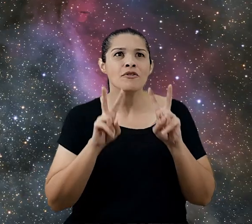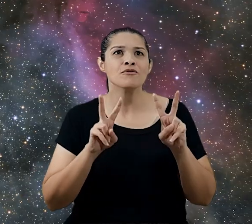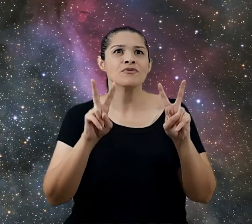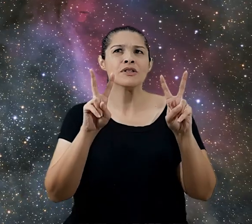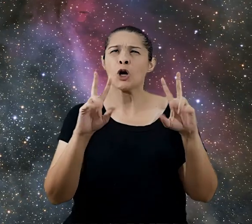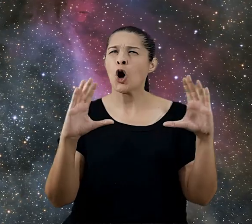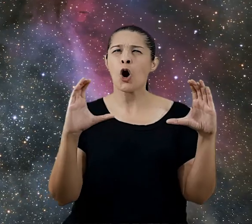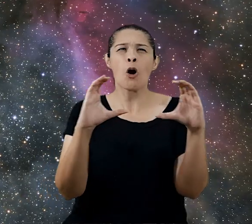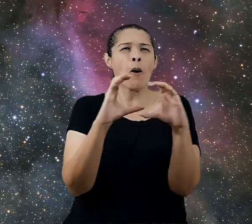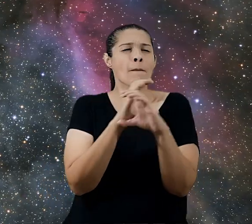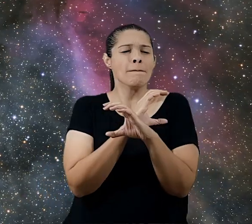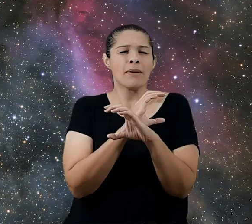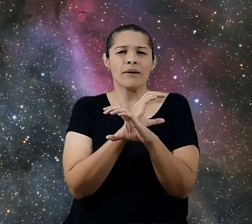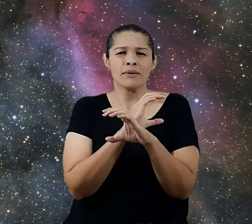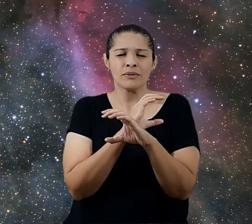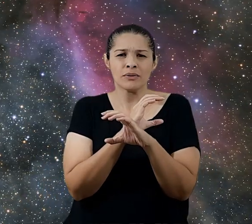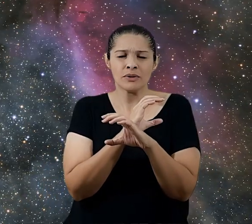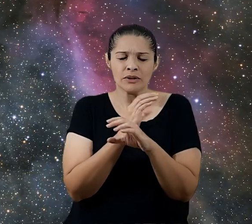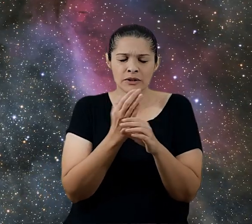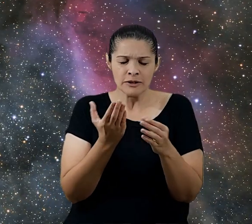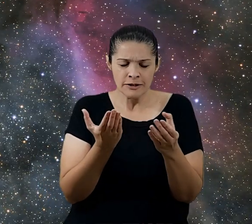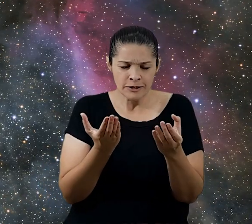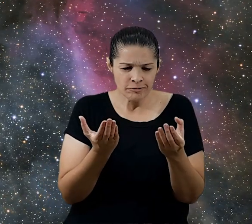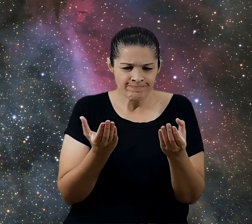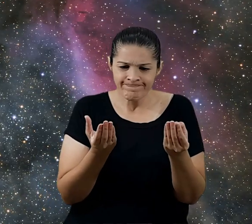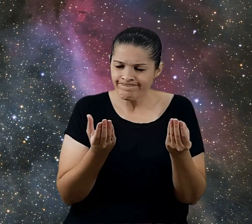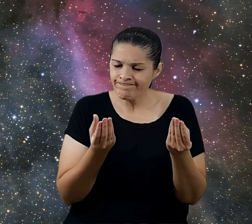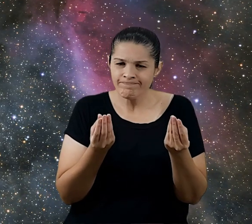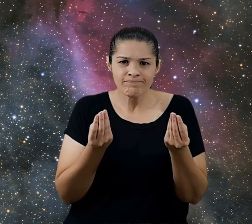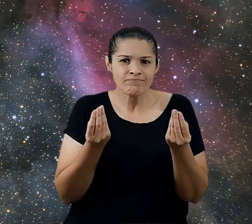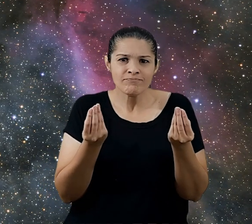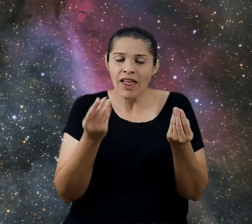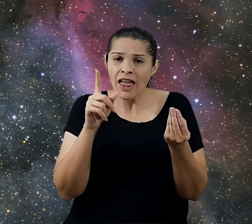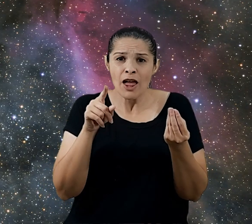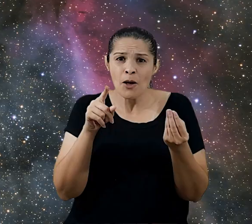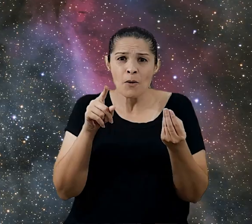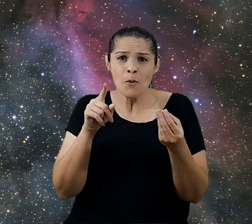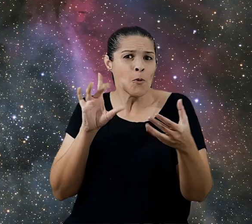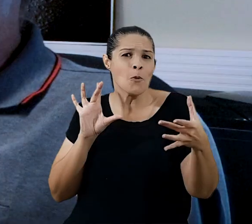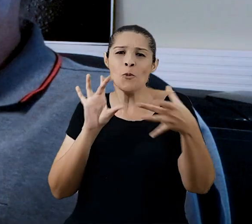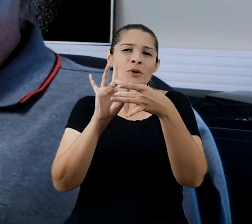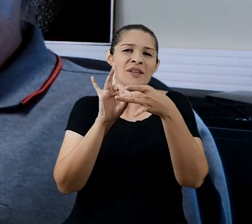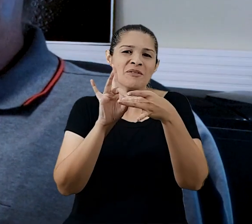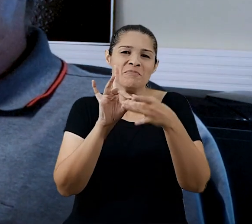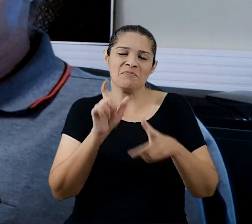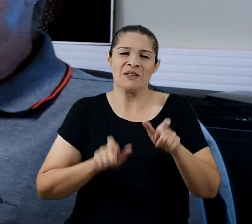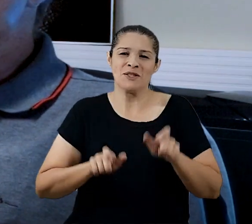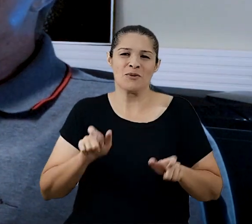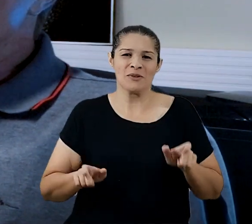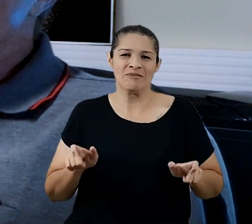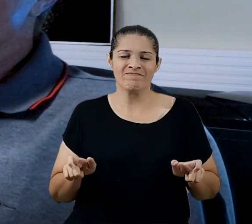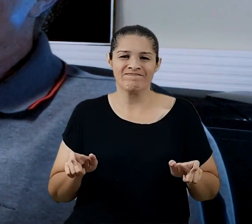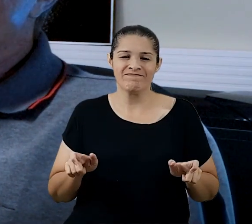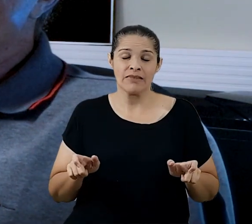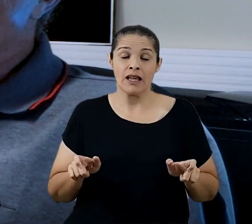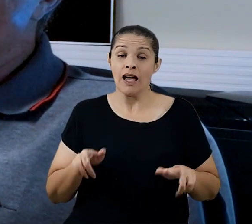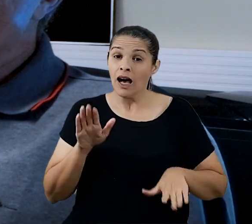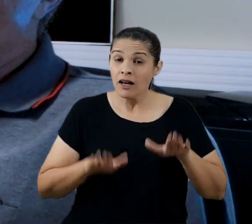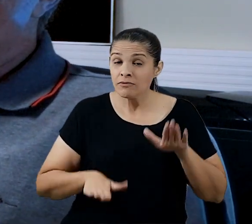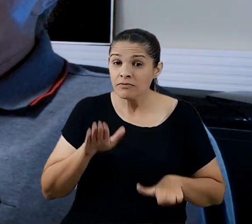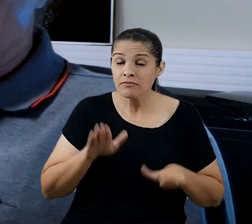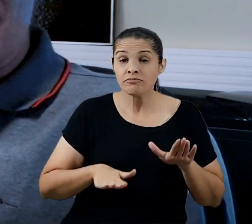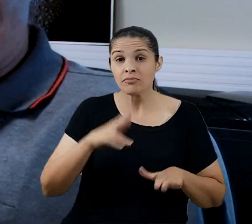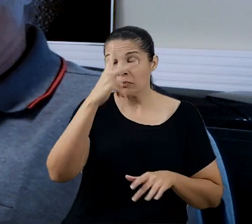todo, no sentido de unir, por exemplo, a humanidade. Porque muita